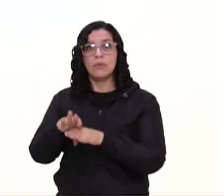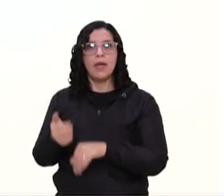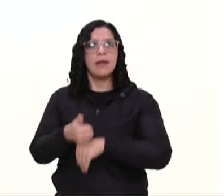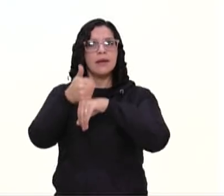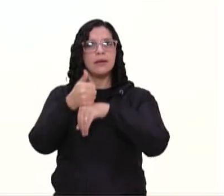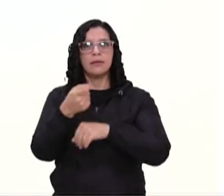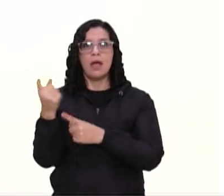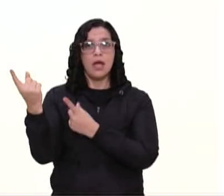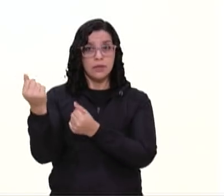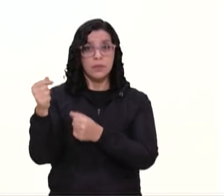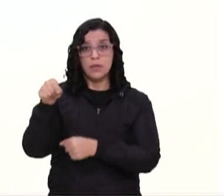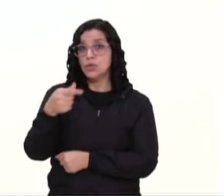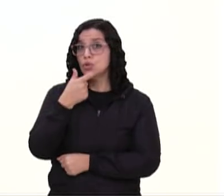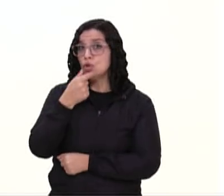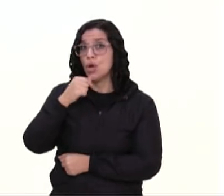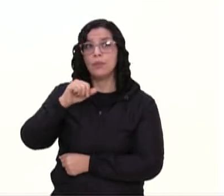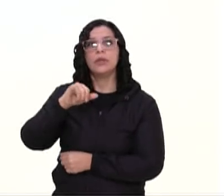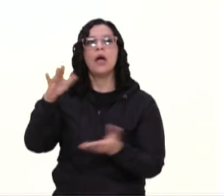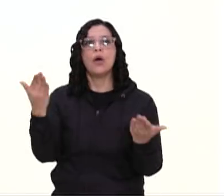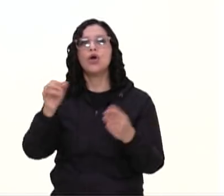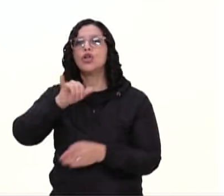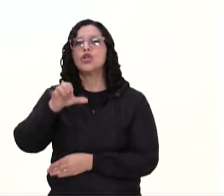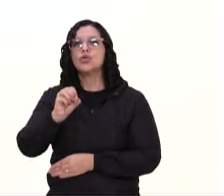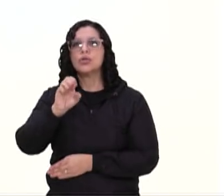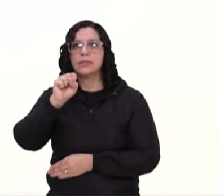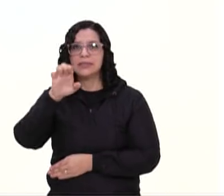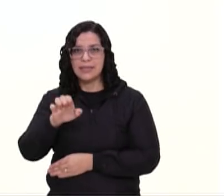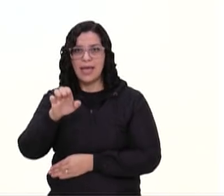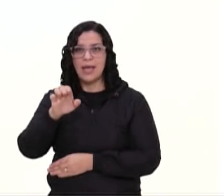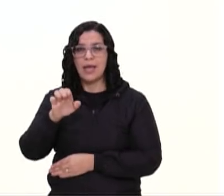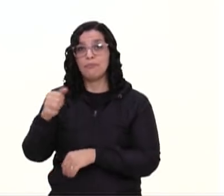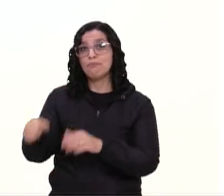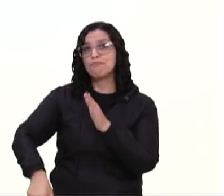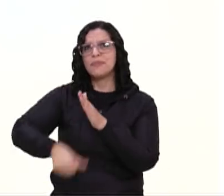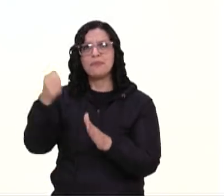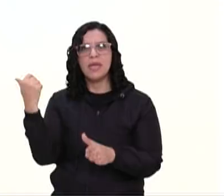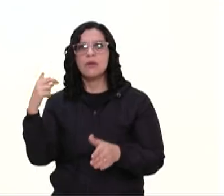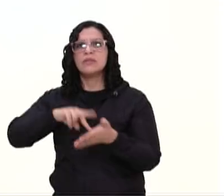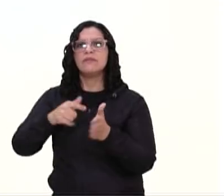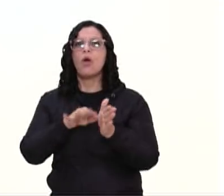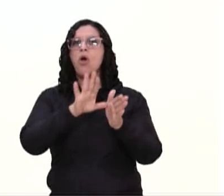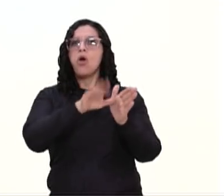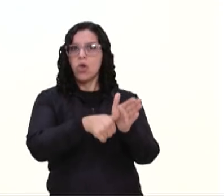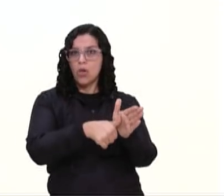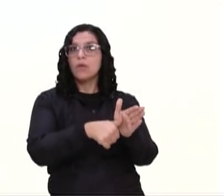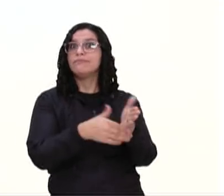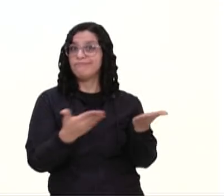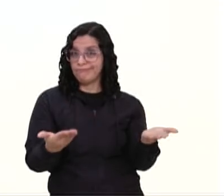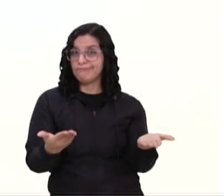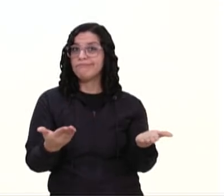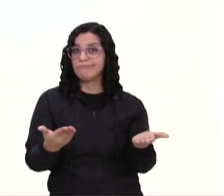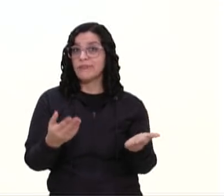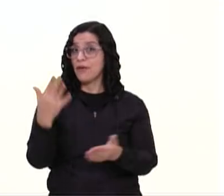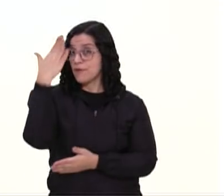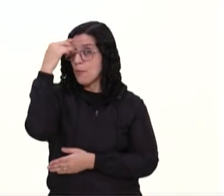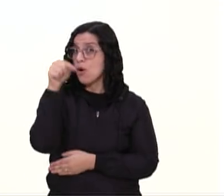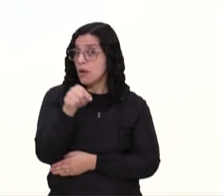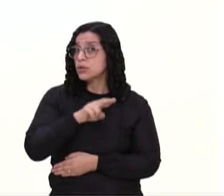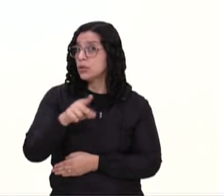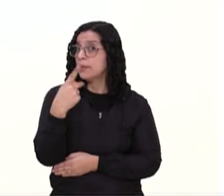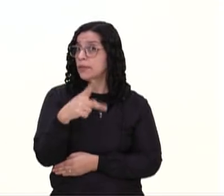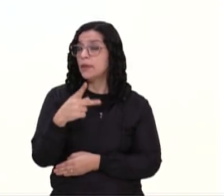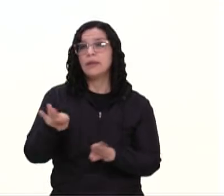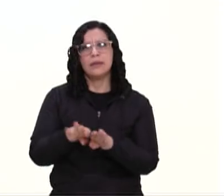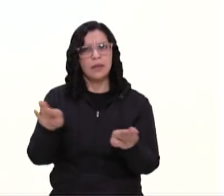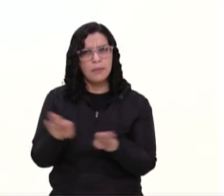na história da Espanha como o rei José I, o usurpador, isso é, o ladrão. Esse fato também vai